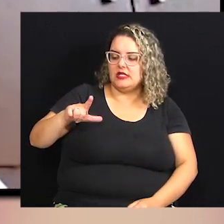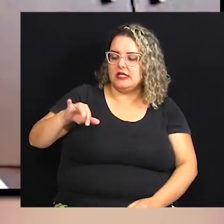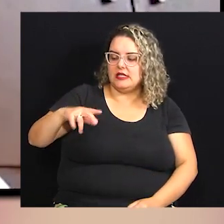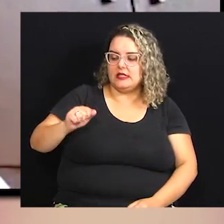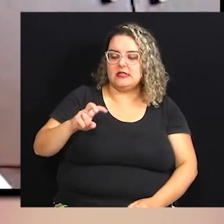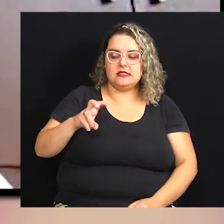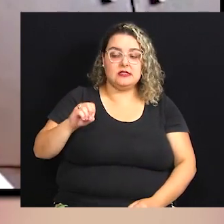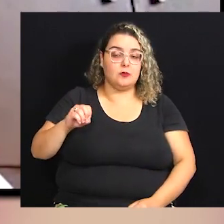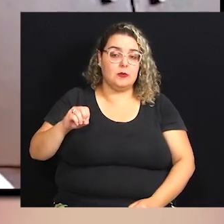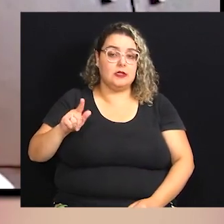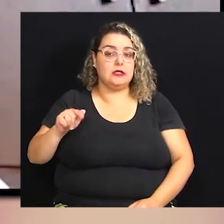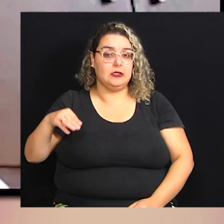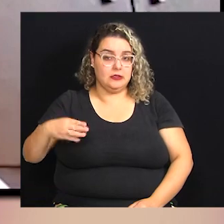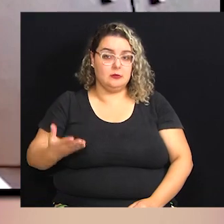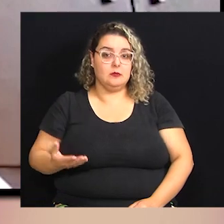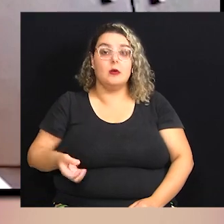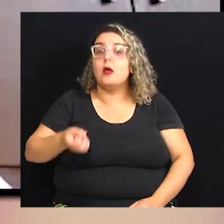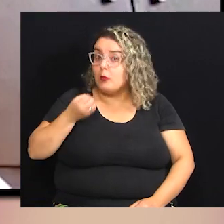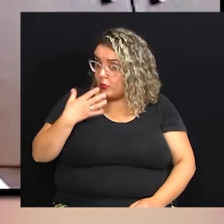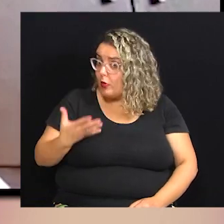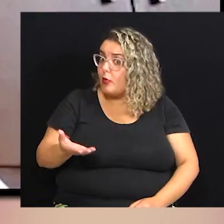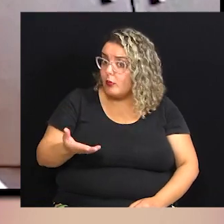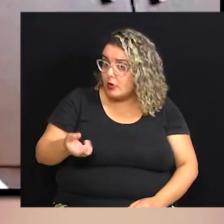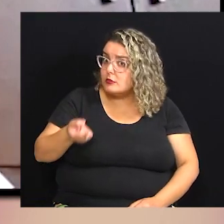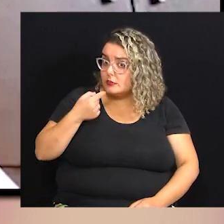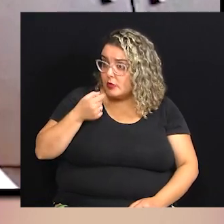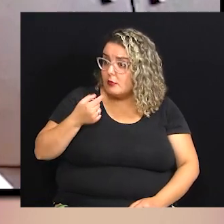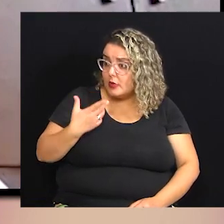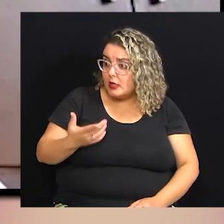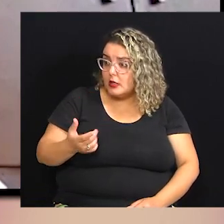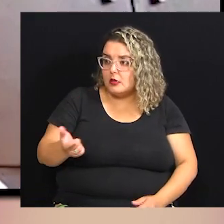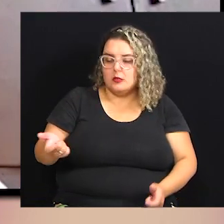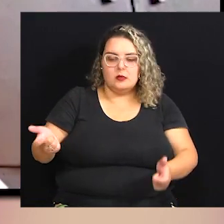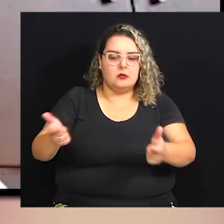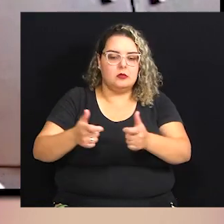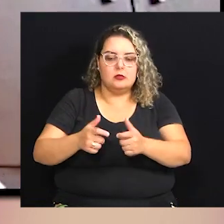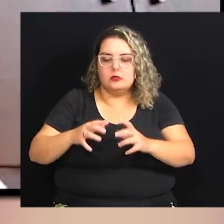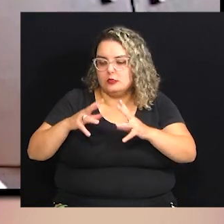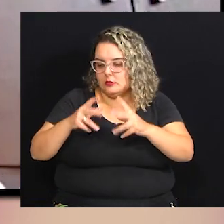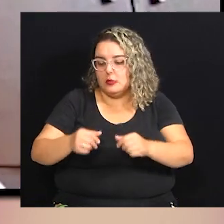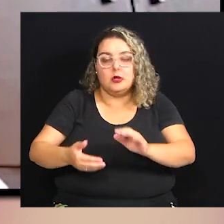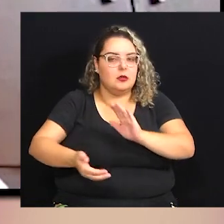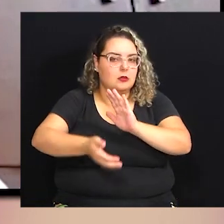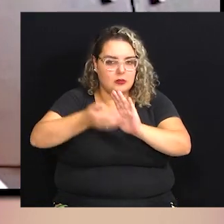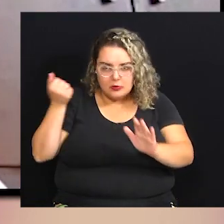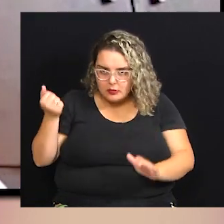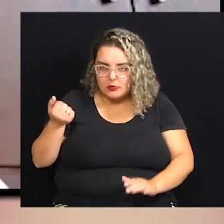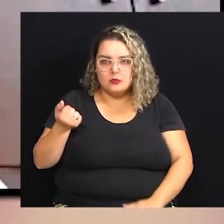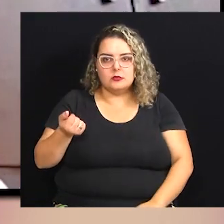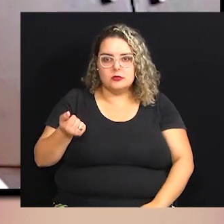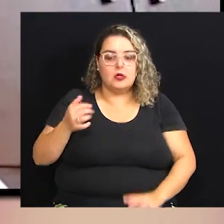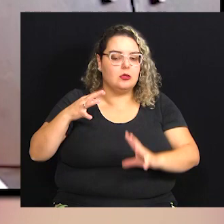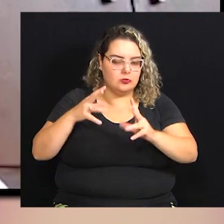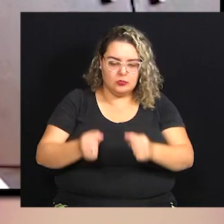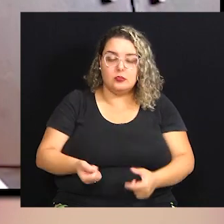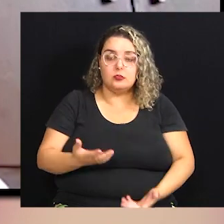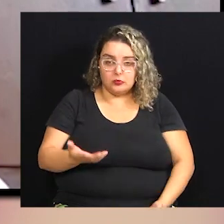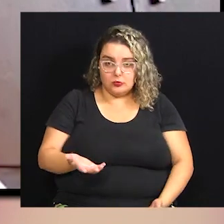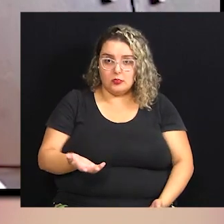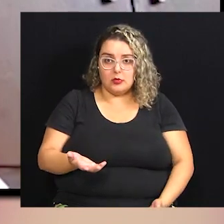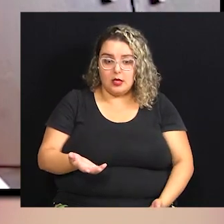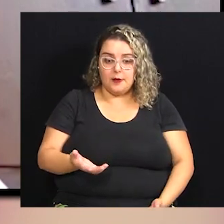50 miligramas de amitriptilina, é uma dose boa de amitriptilina. Então, se você reduz bruscamente, você retira